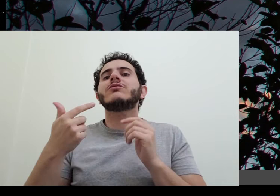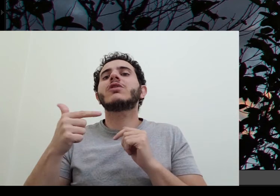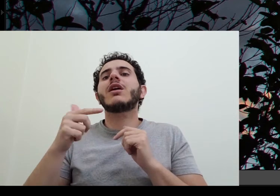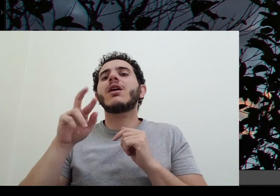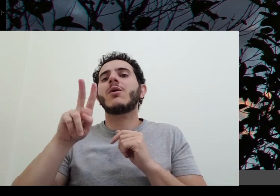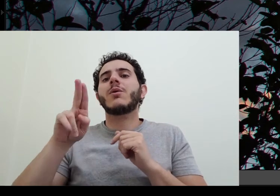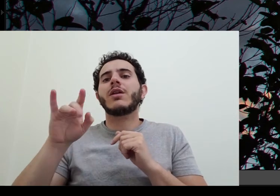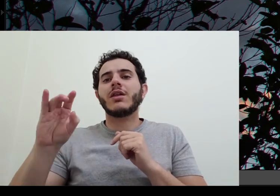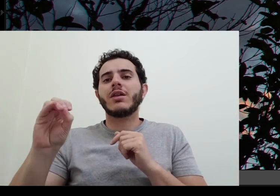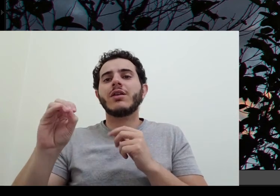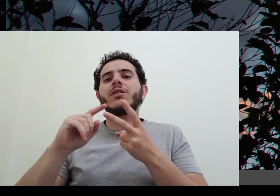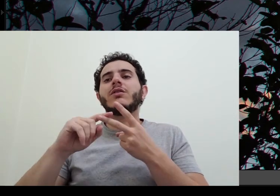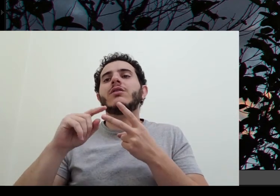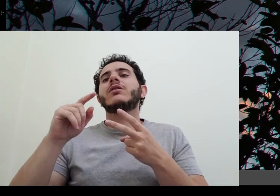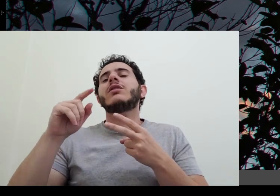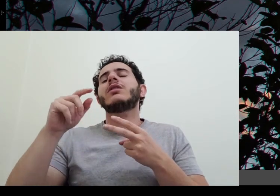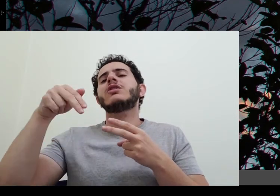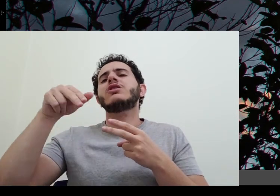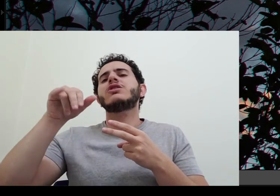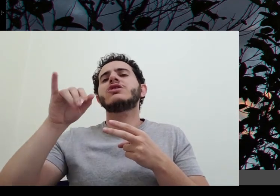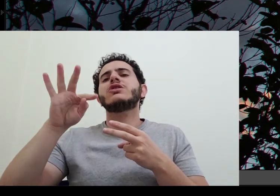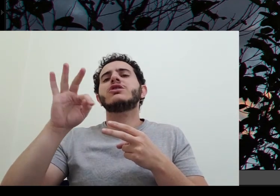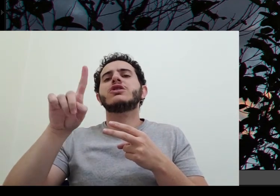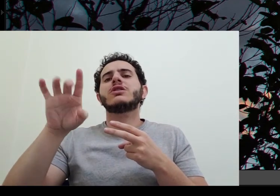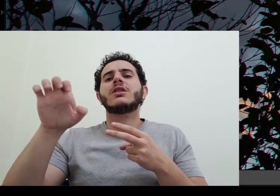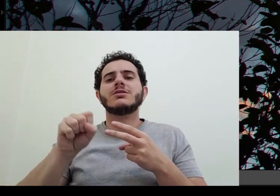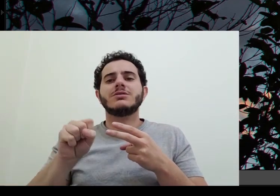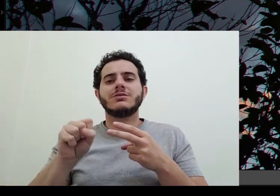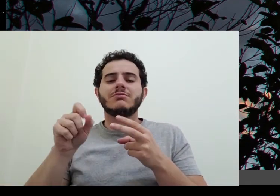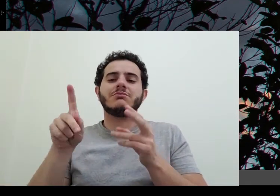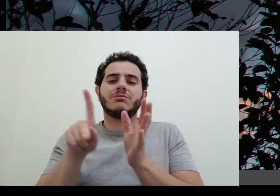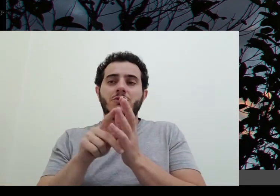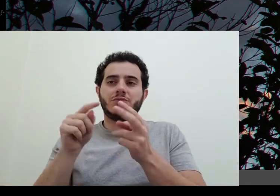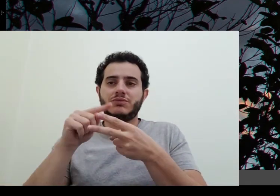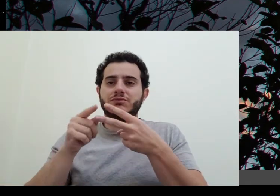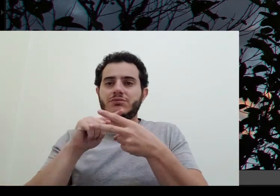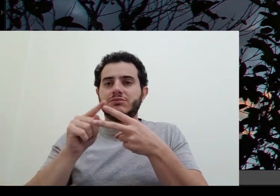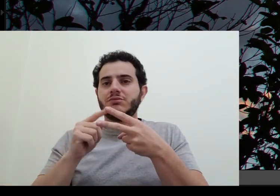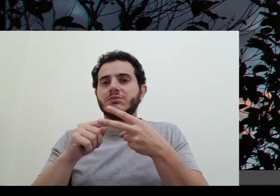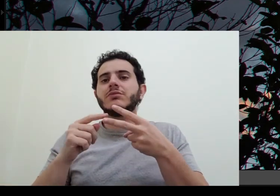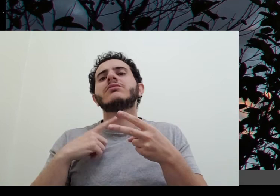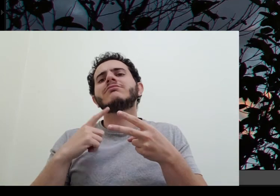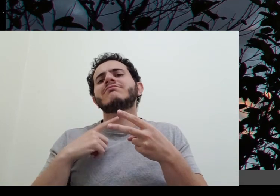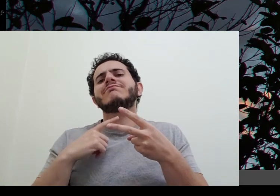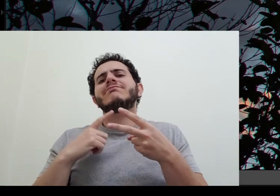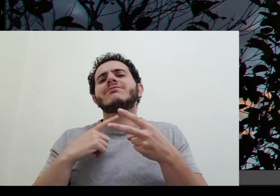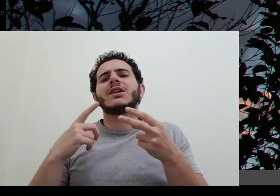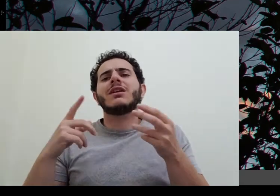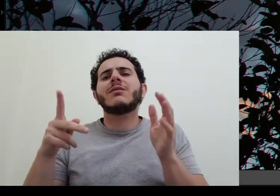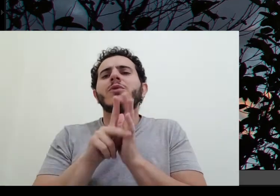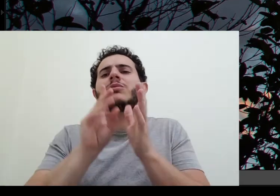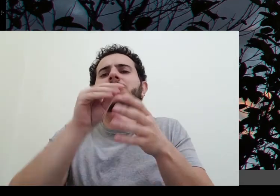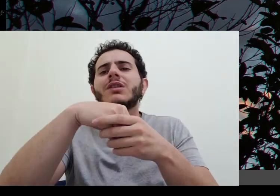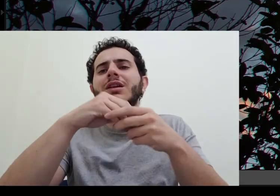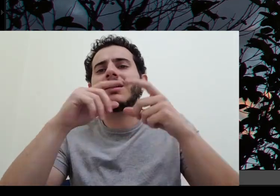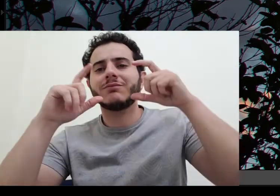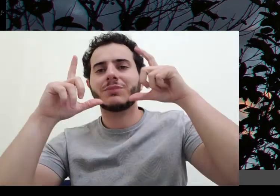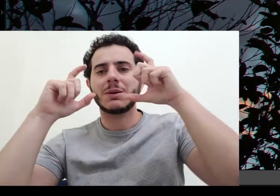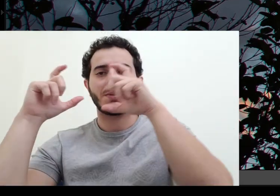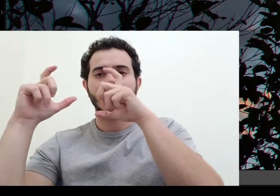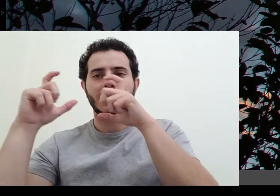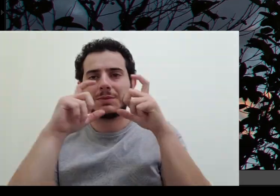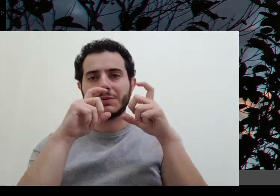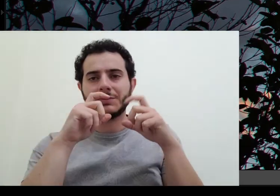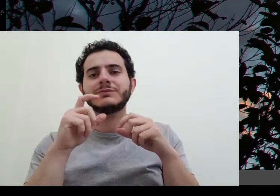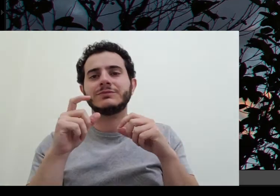de ruído no Lightroom. O Lightroom não aplica isso de primeira. Por quê? Na verdade ele já vem da câmera com intensidade de nitidez e